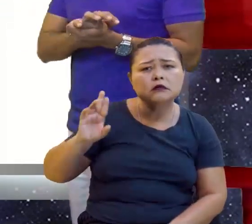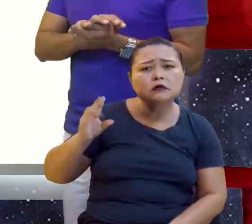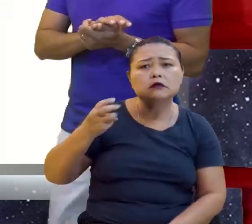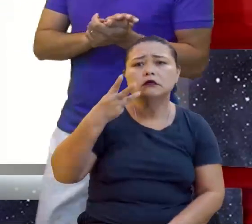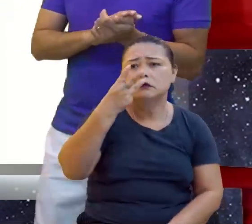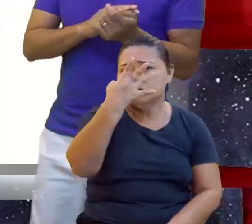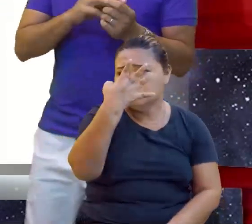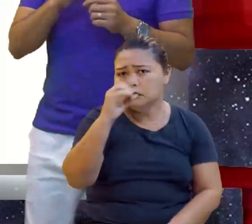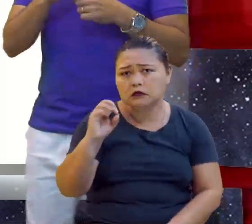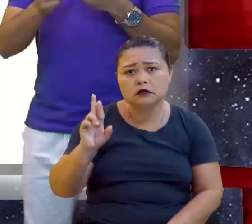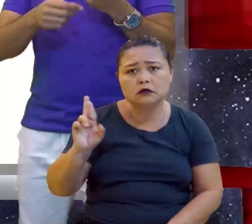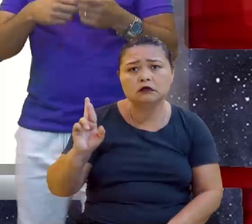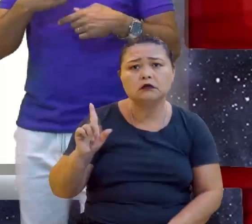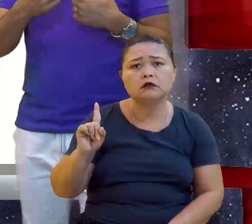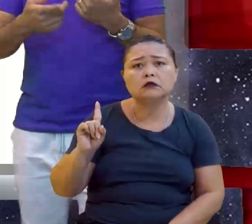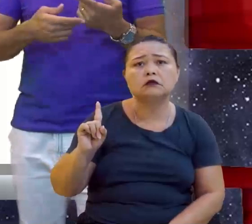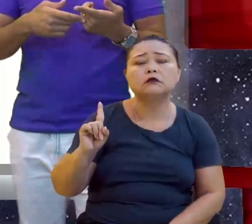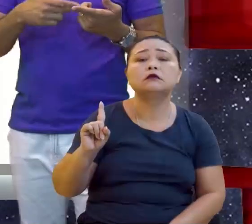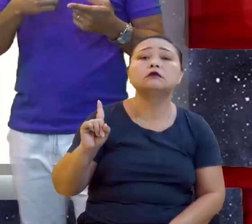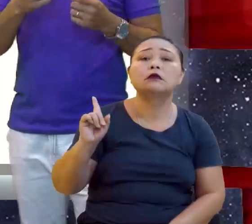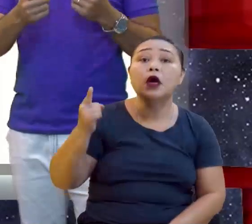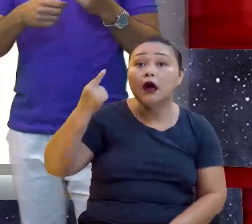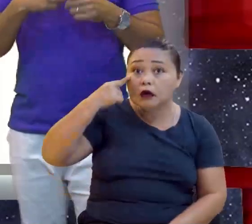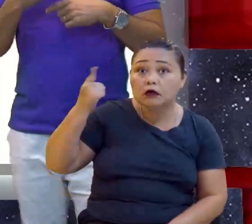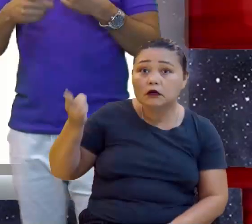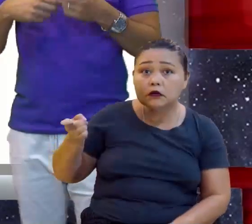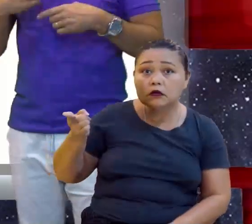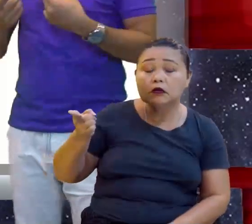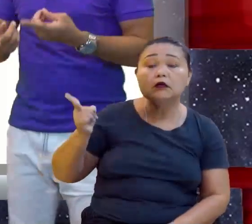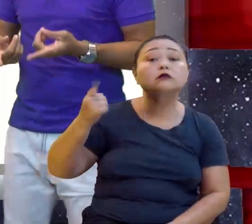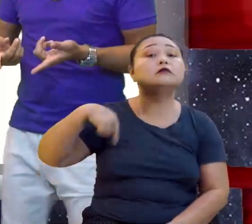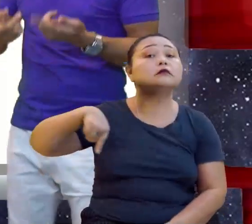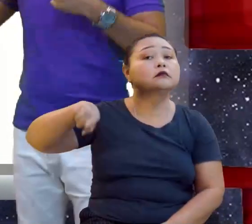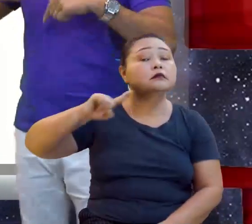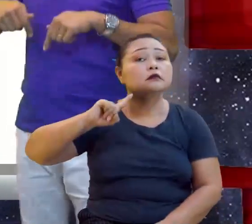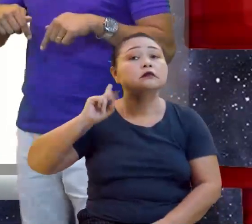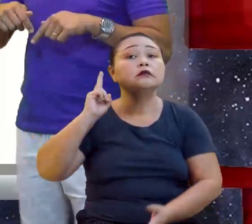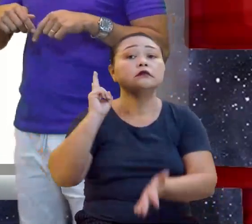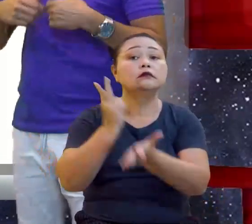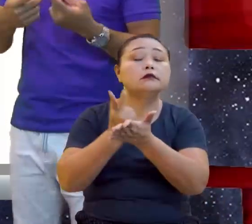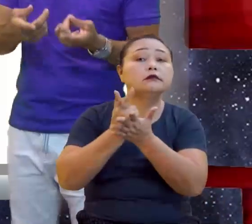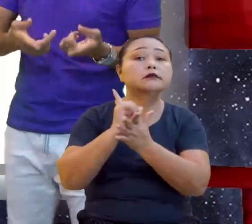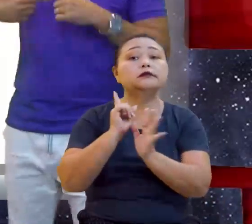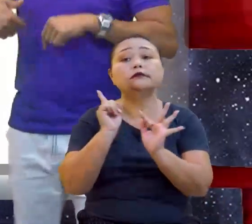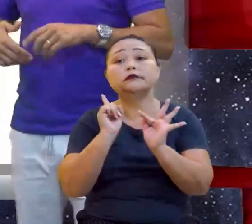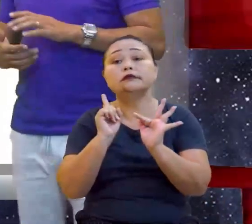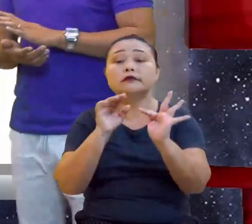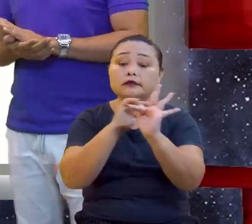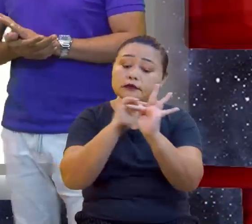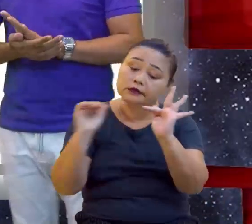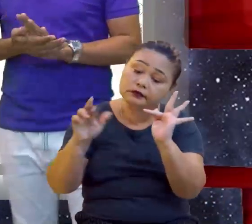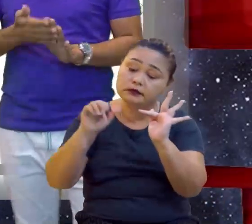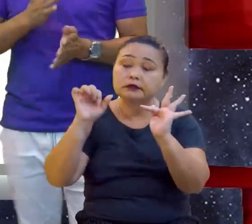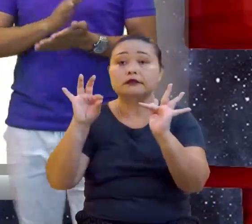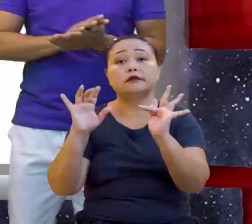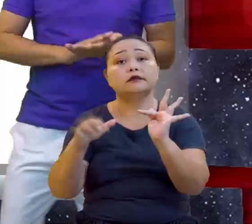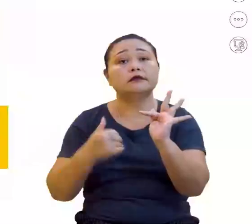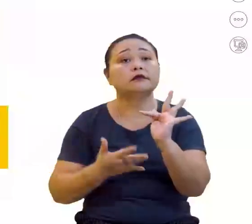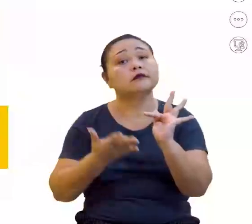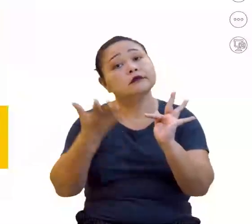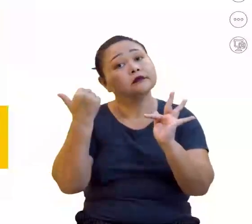340. Isso, tá 5.760, né? Viu, ó? E aí, será que é constante ou será que não é constante? É uma reta ou não é uma reta?